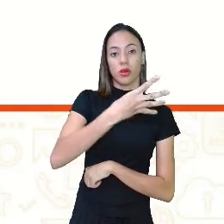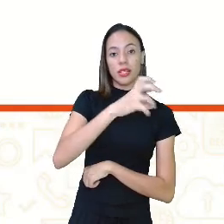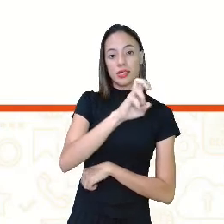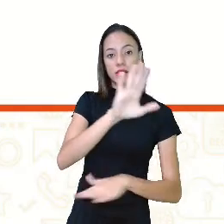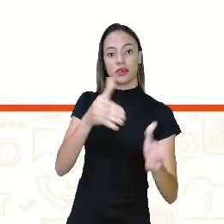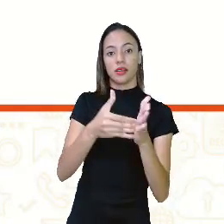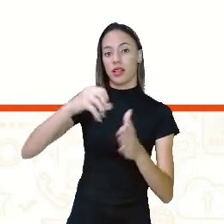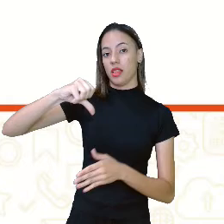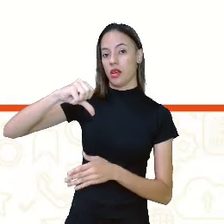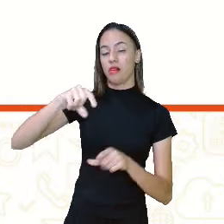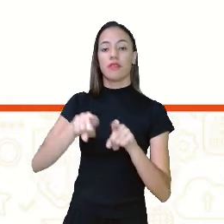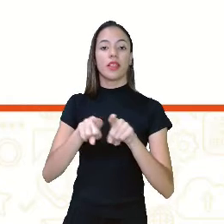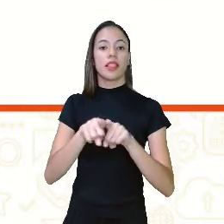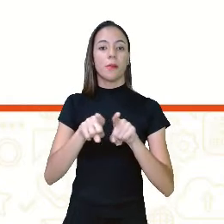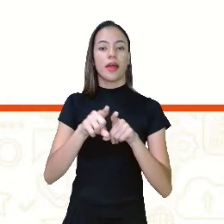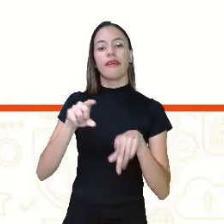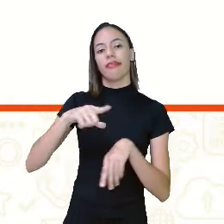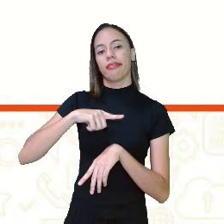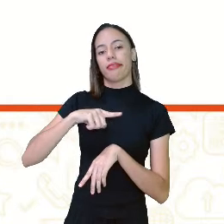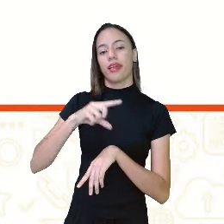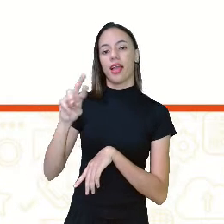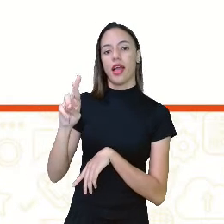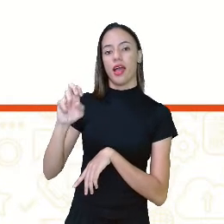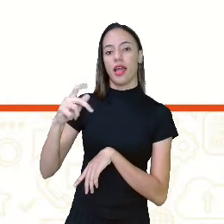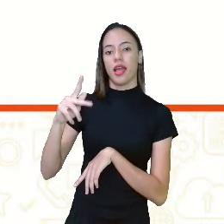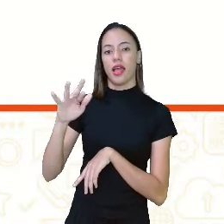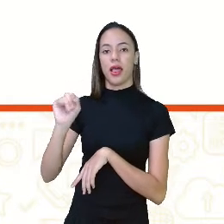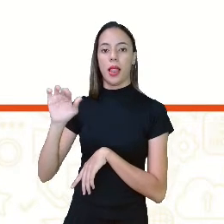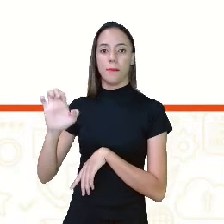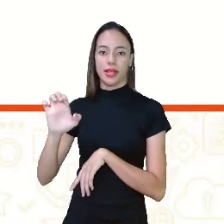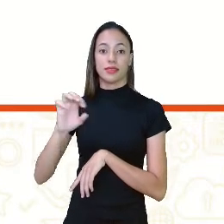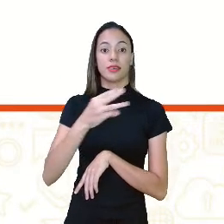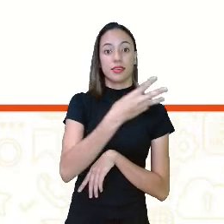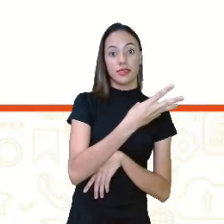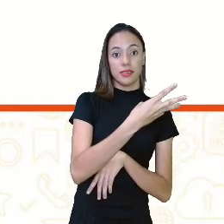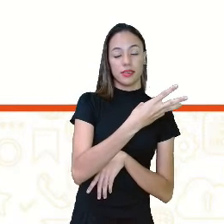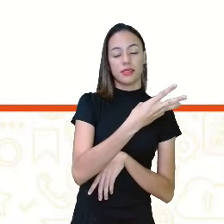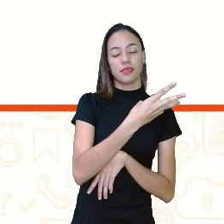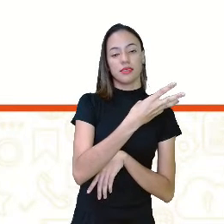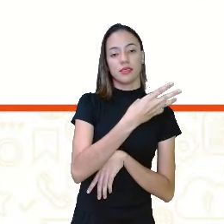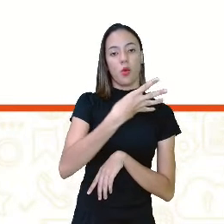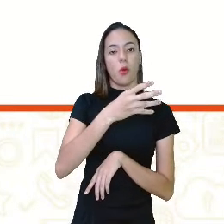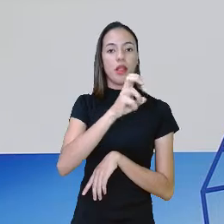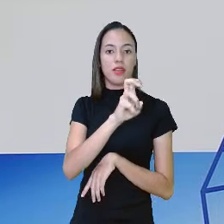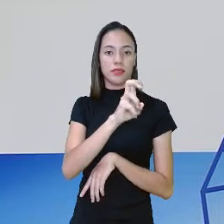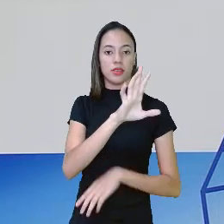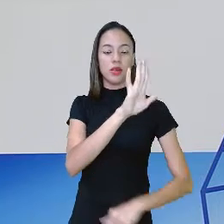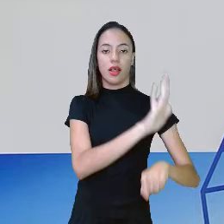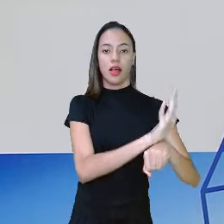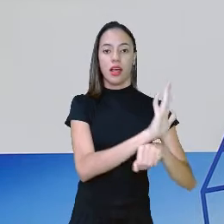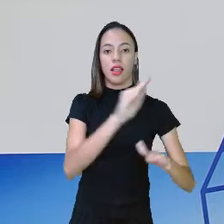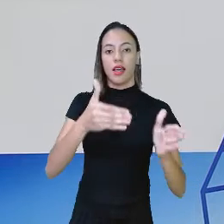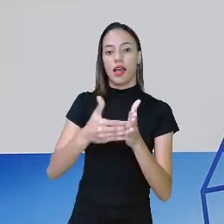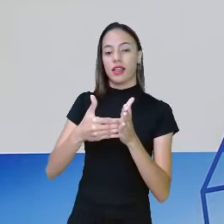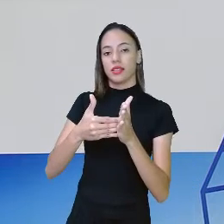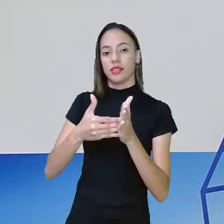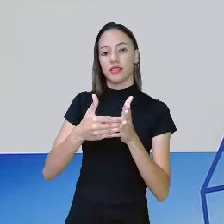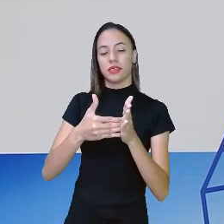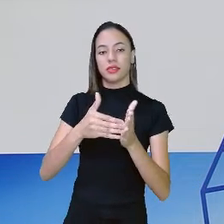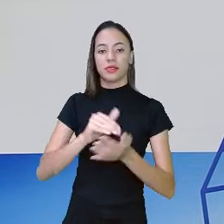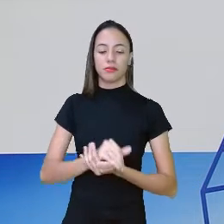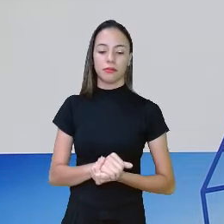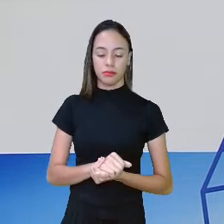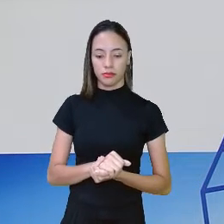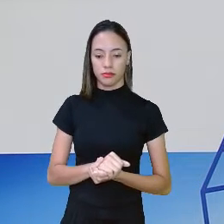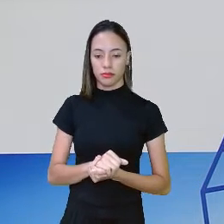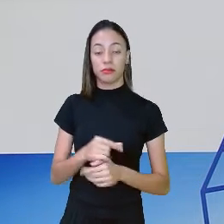9h, e temos a reprise das 13h45 às 14 horas, no canal 10.2. E